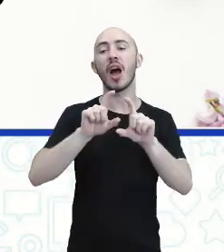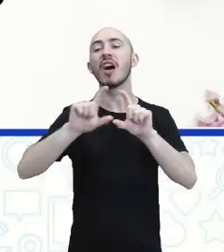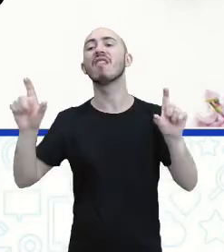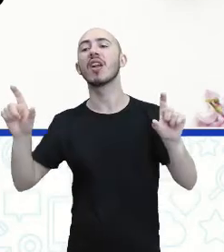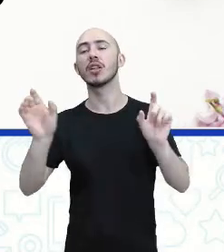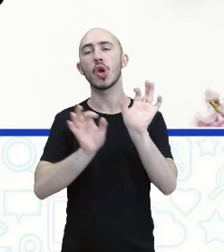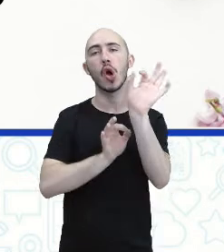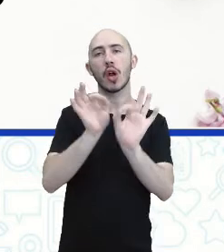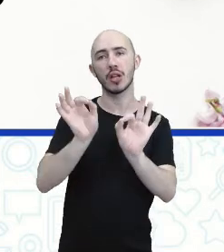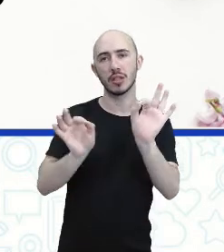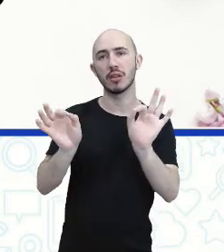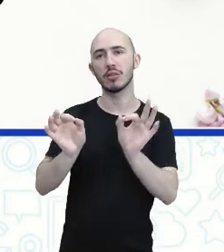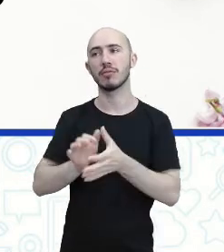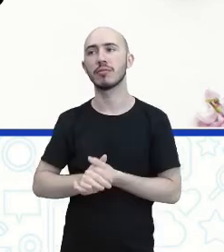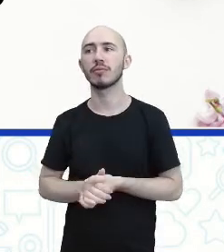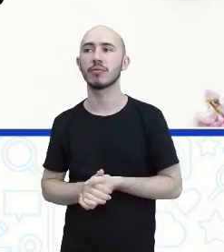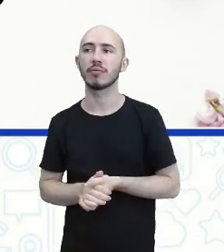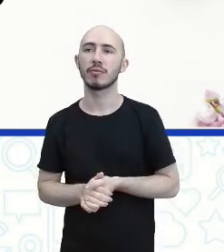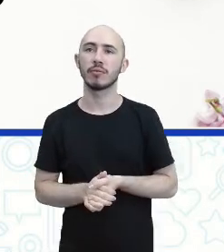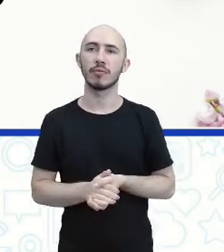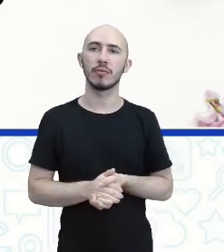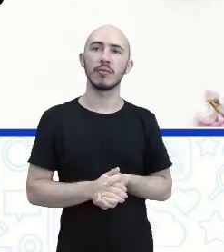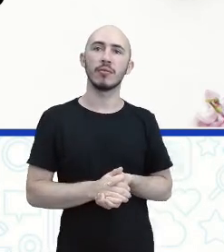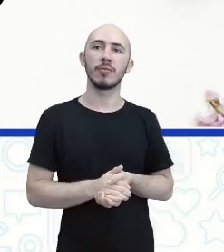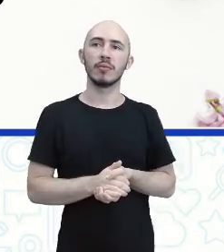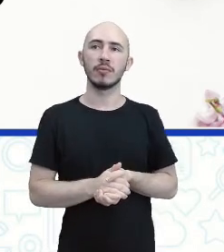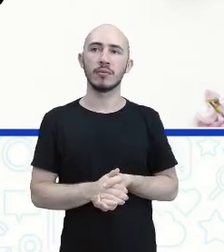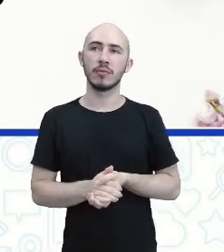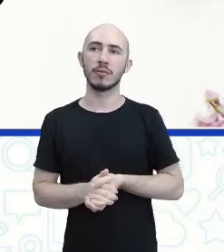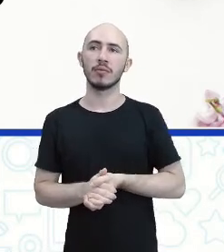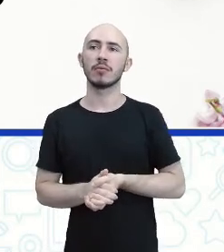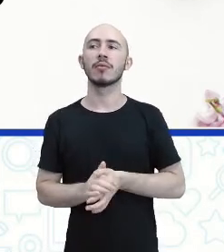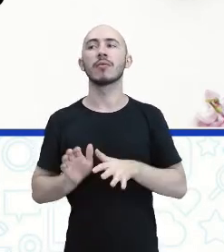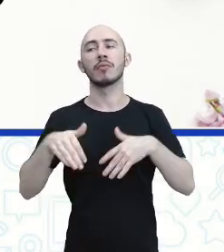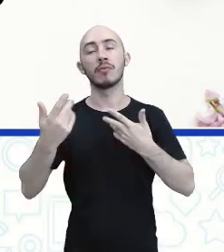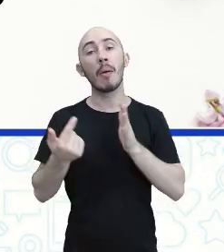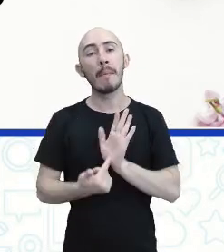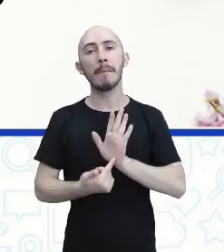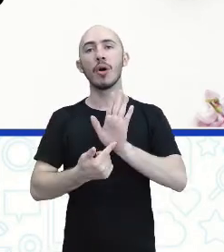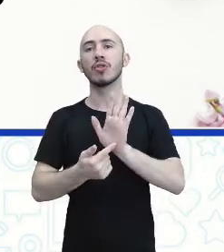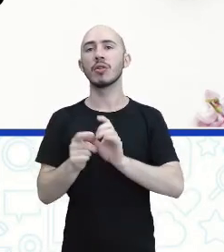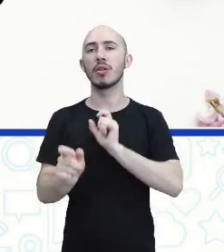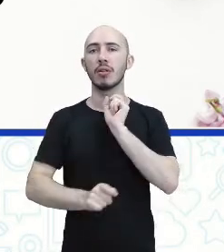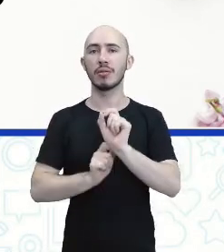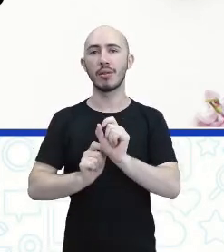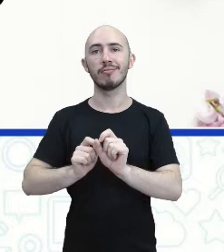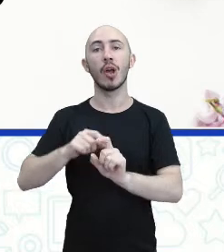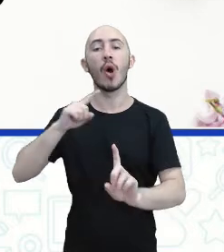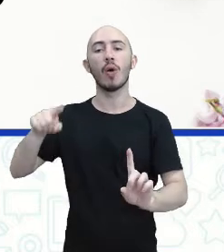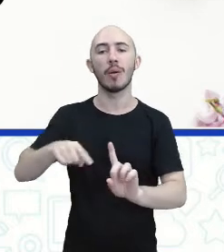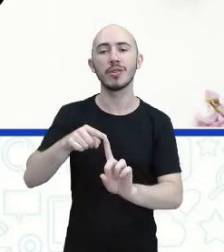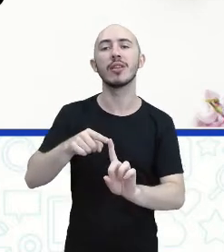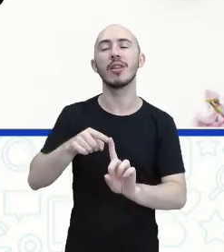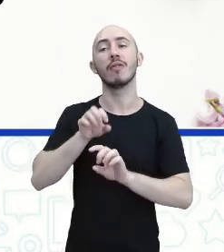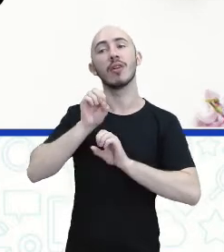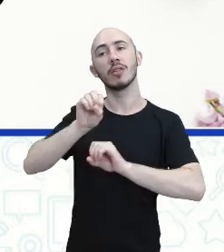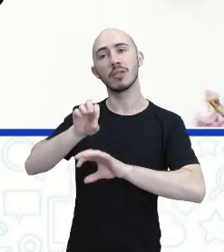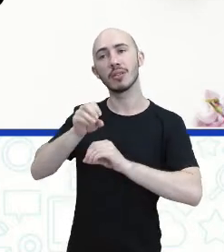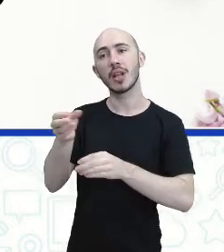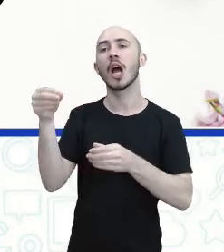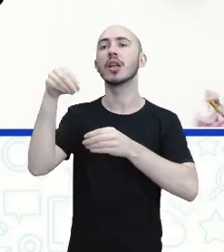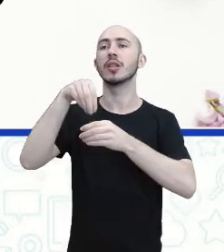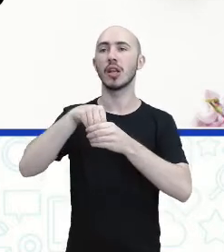frase. Então, organizadas de modo a destacar a ideia de instrução implícita